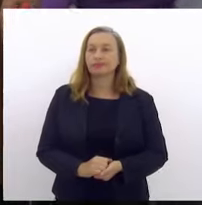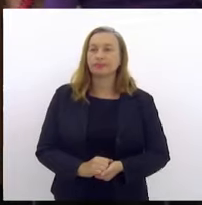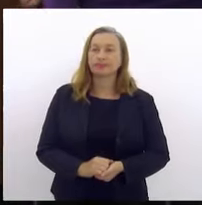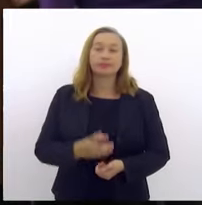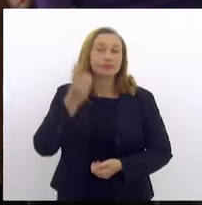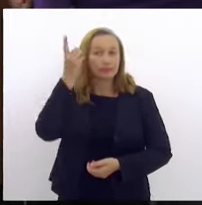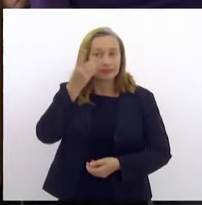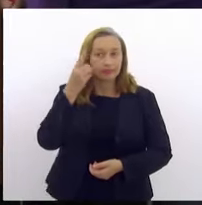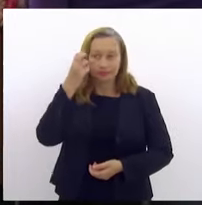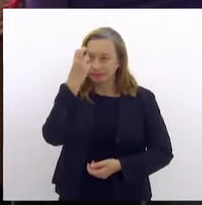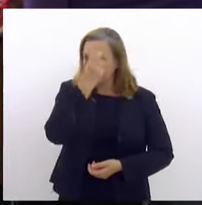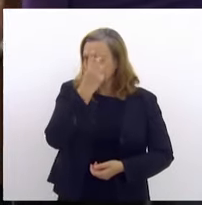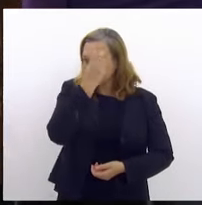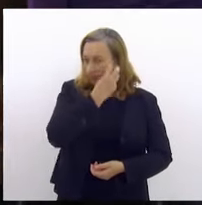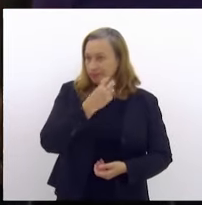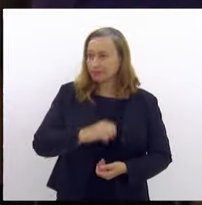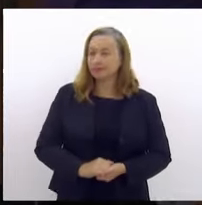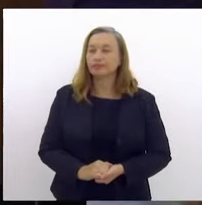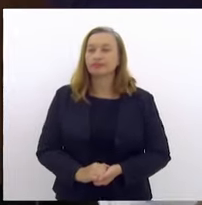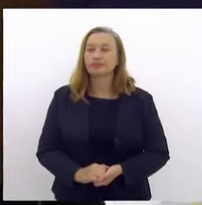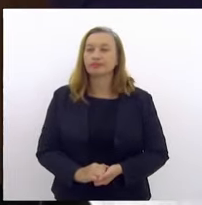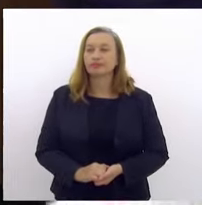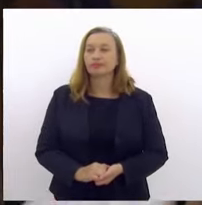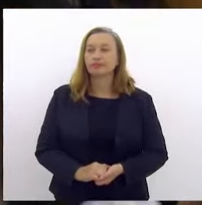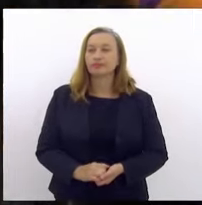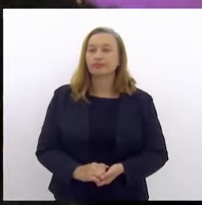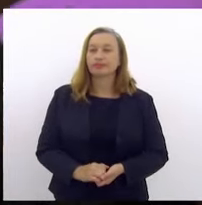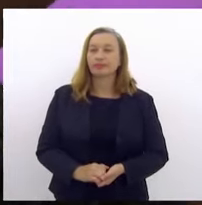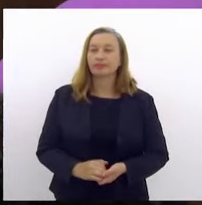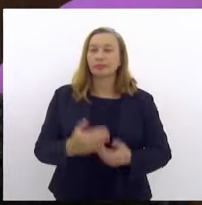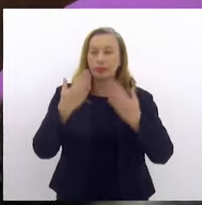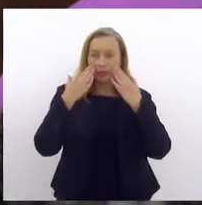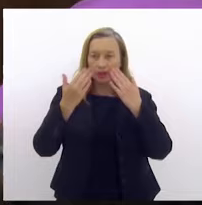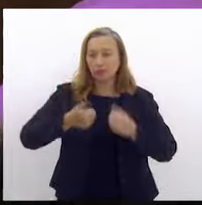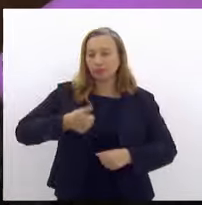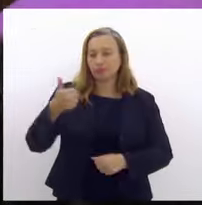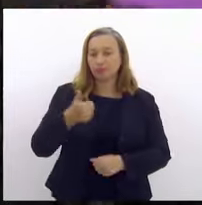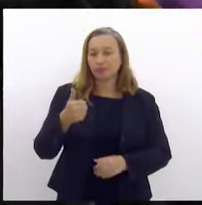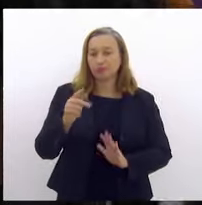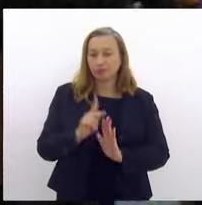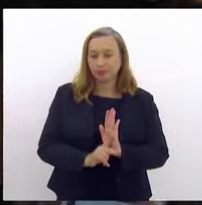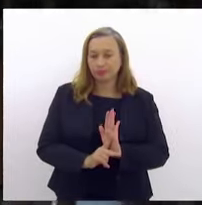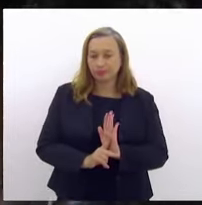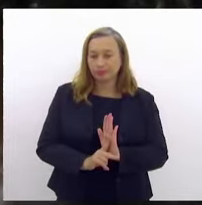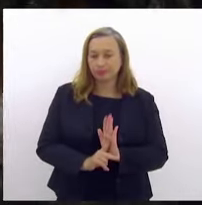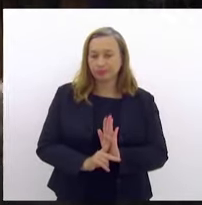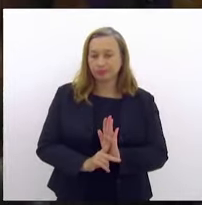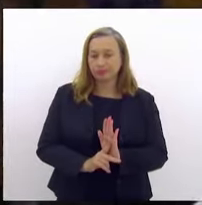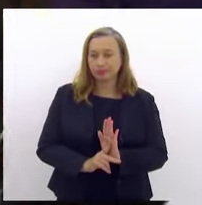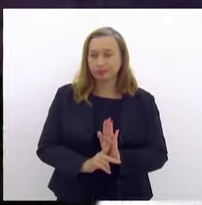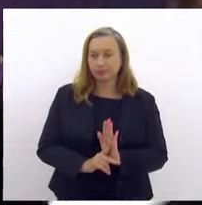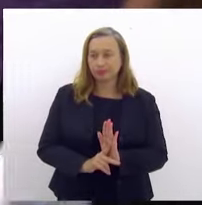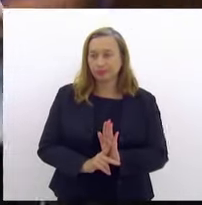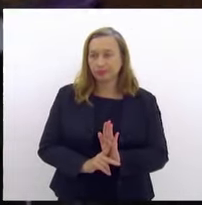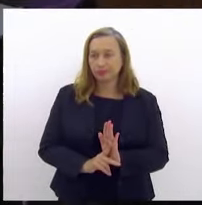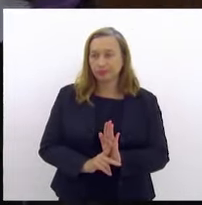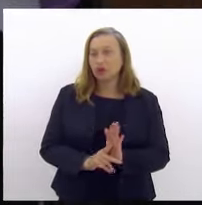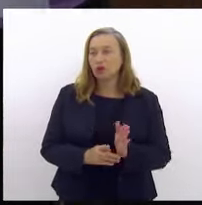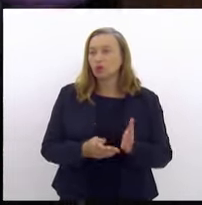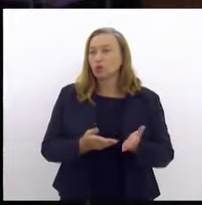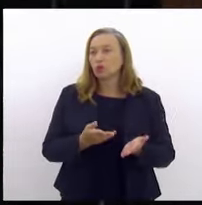deputada Verônica apresentou o primeiro projeto, que foi